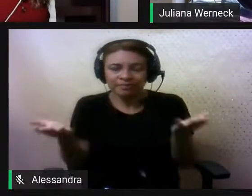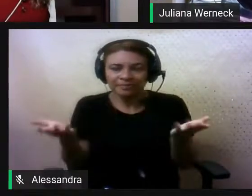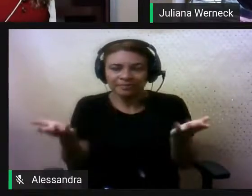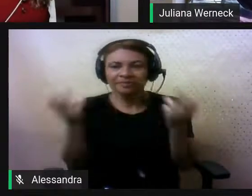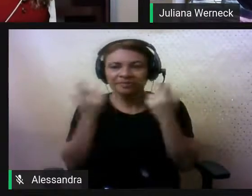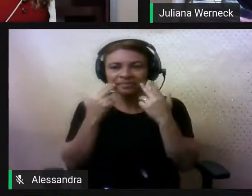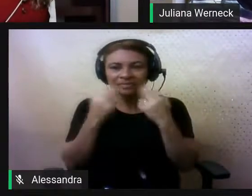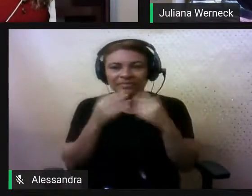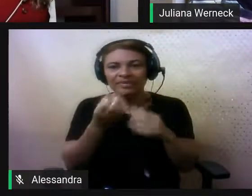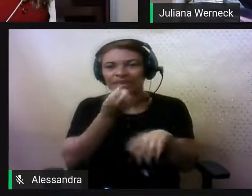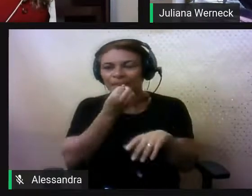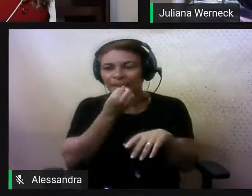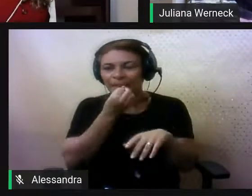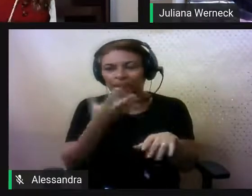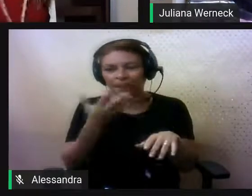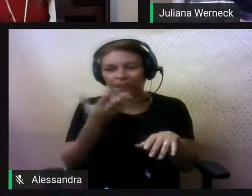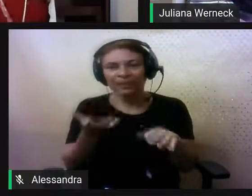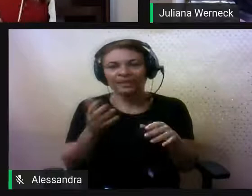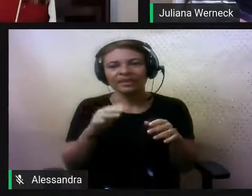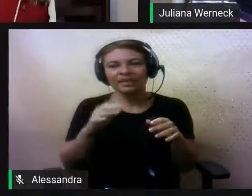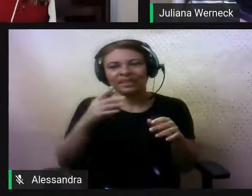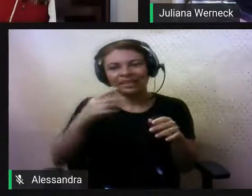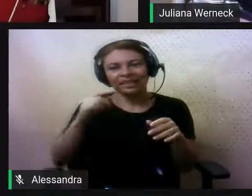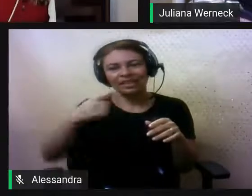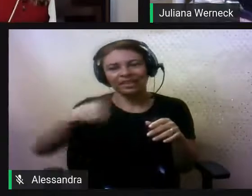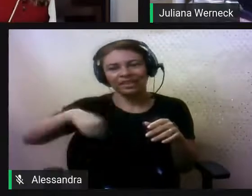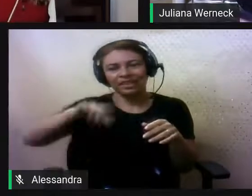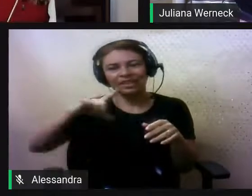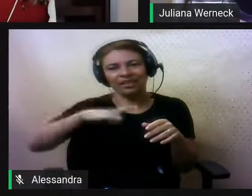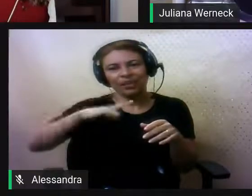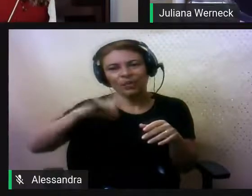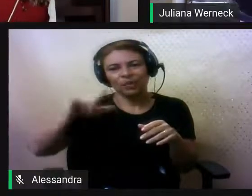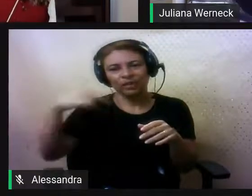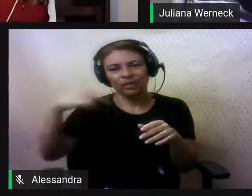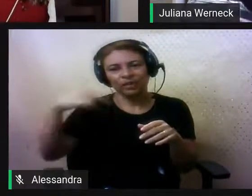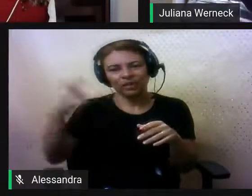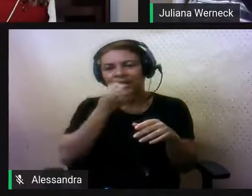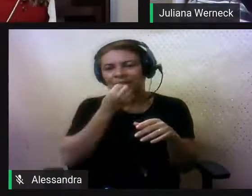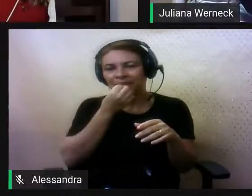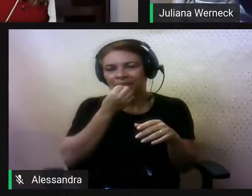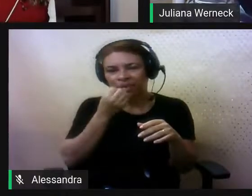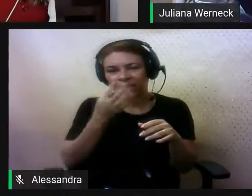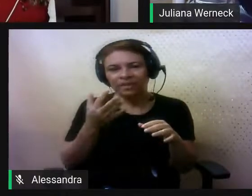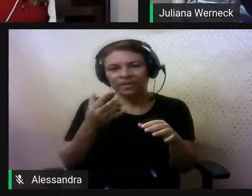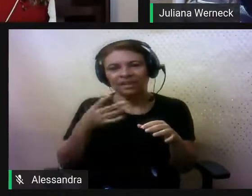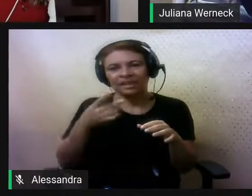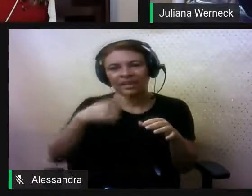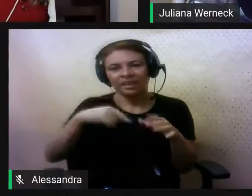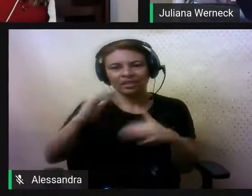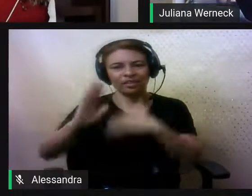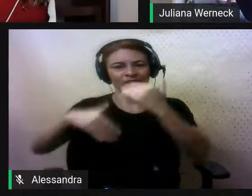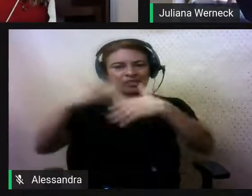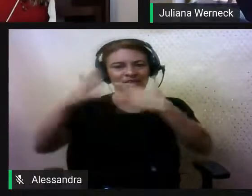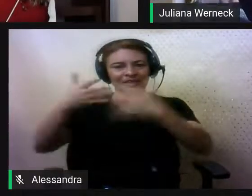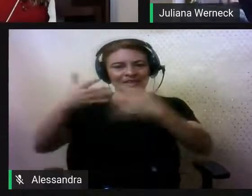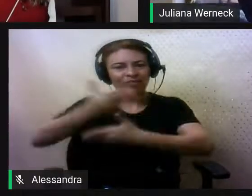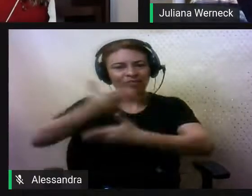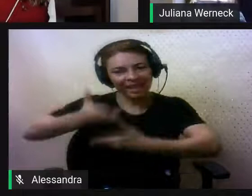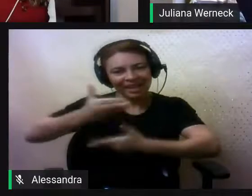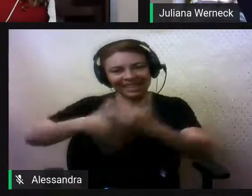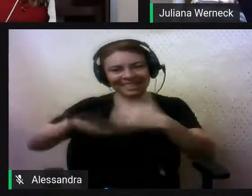E que bom, né? E que bom que a gente tem, né, o outro, e que bom que a gente, né, desenvolve